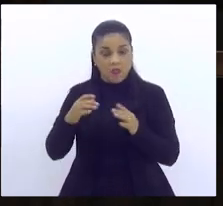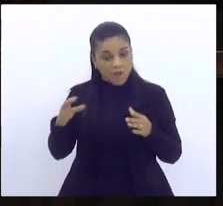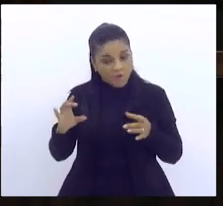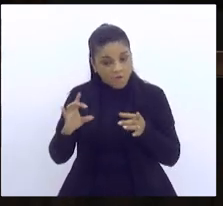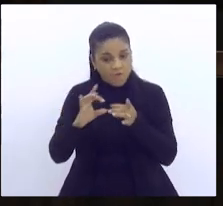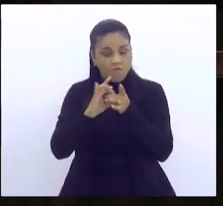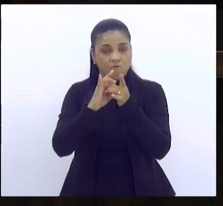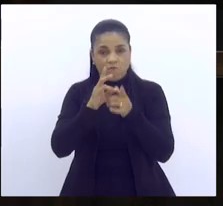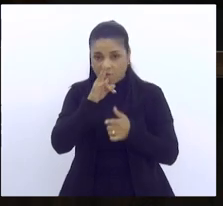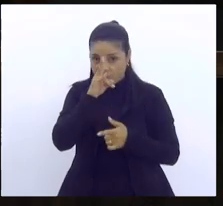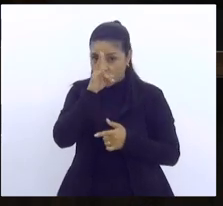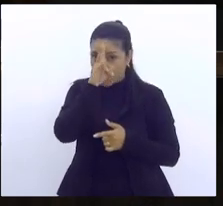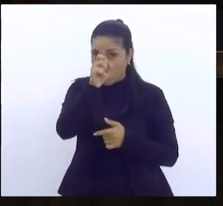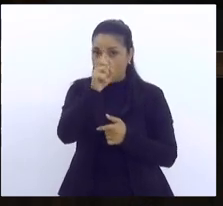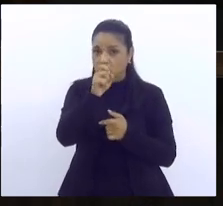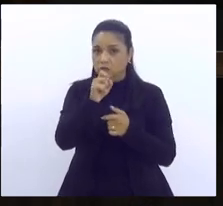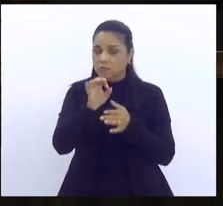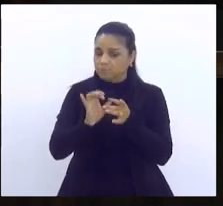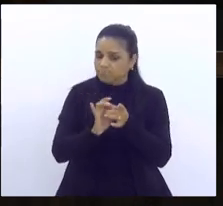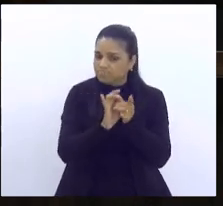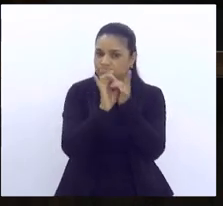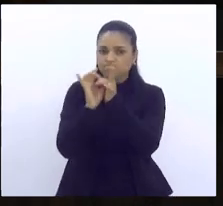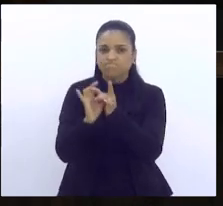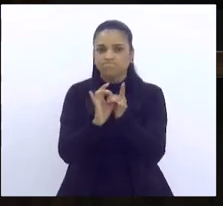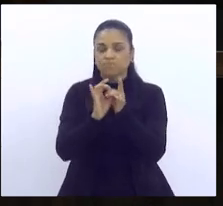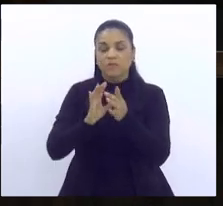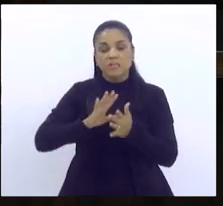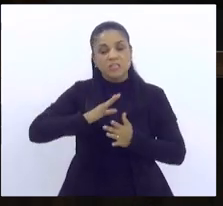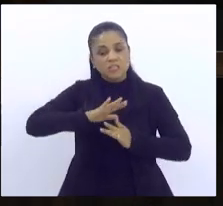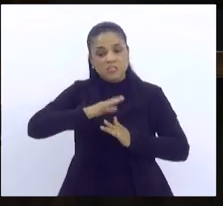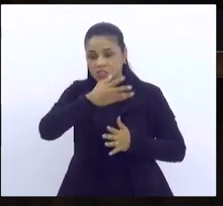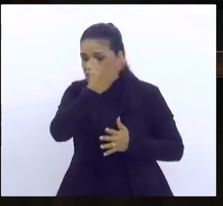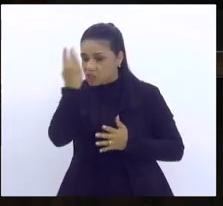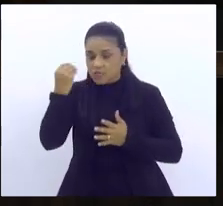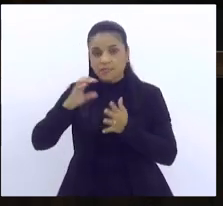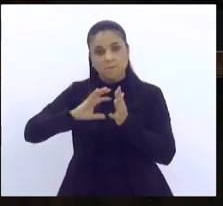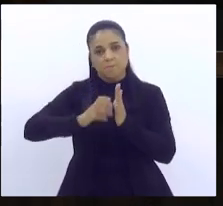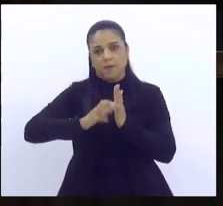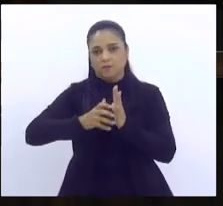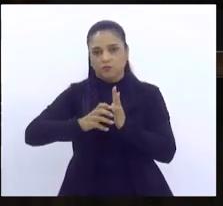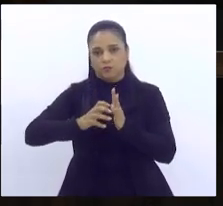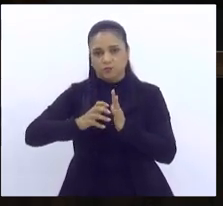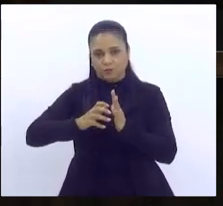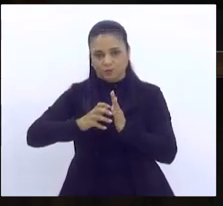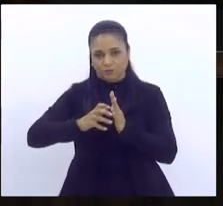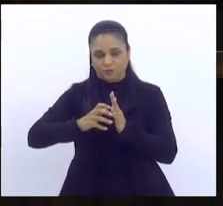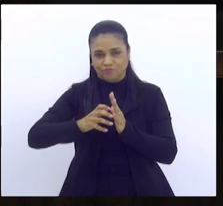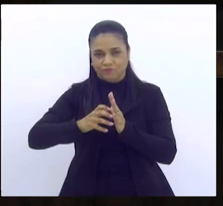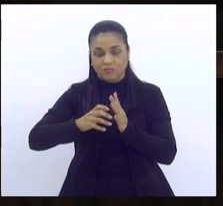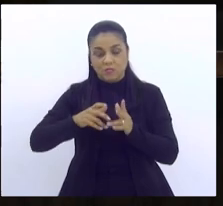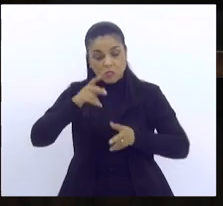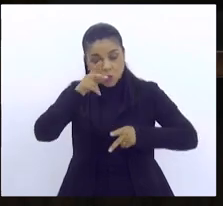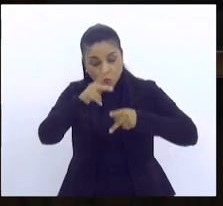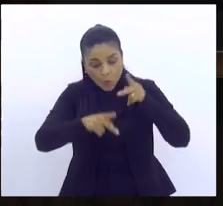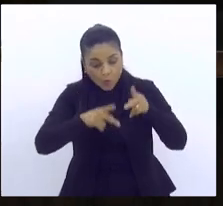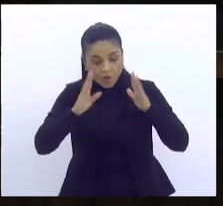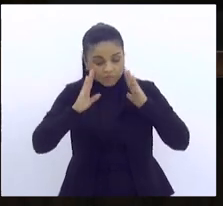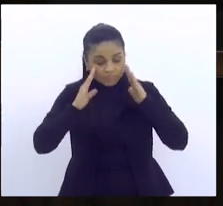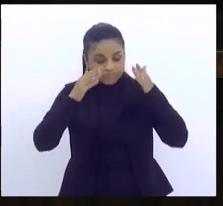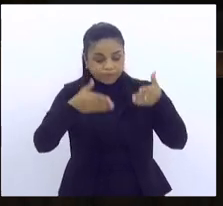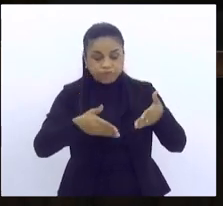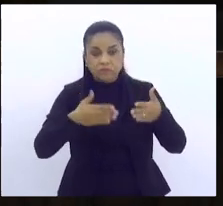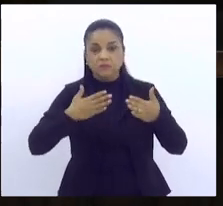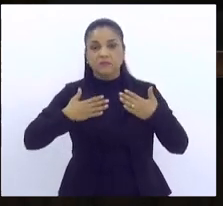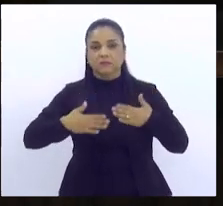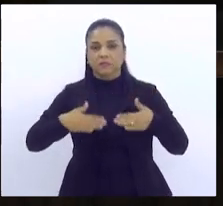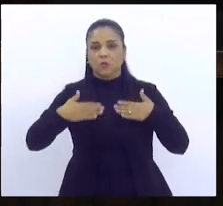forças, esquecer aqui partido político, e sim fazer com que o povo do nosso estado tenha tranquilidade de